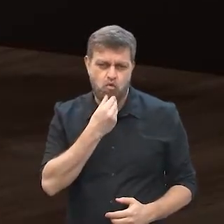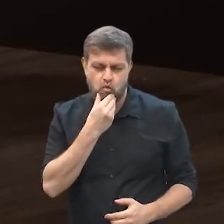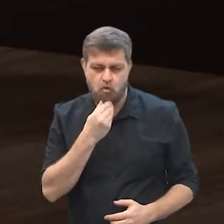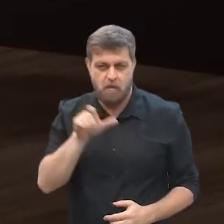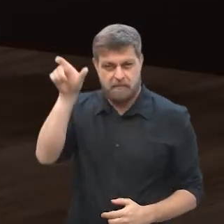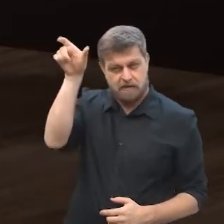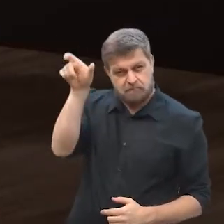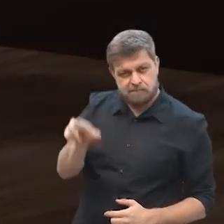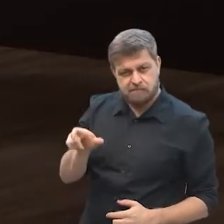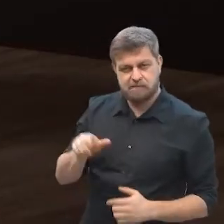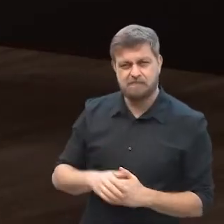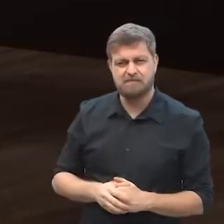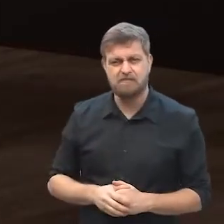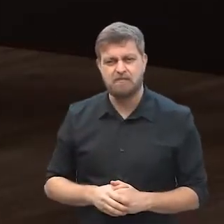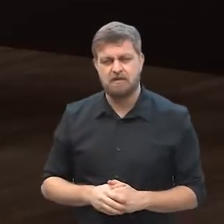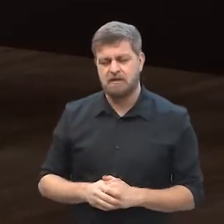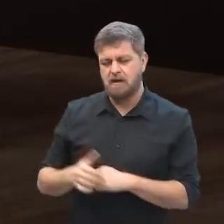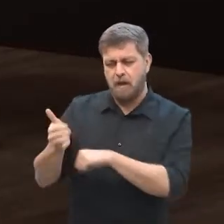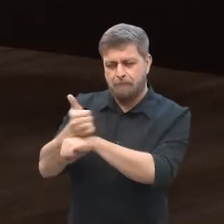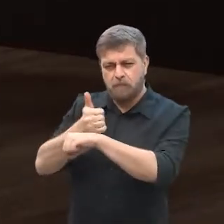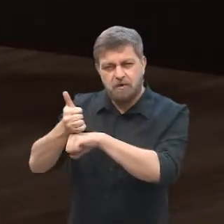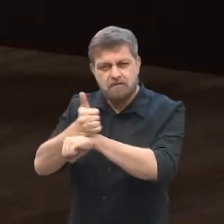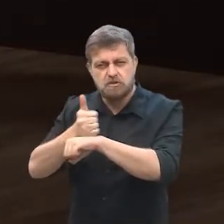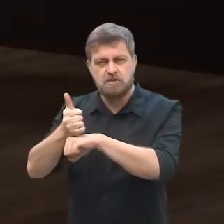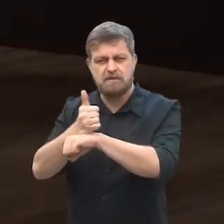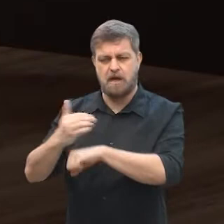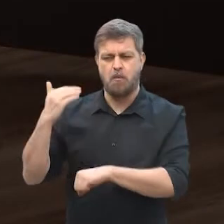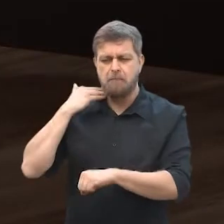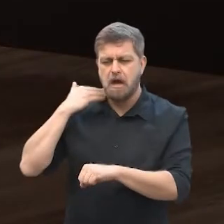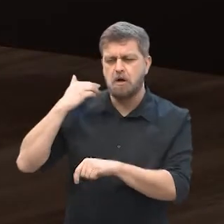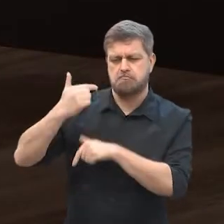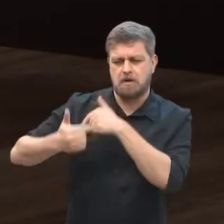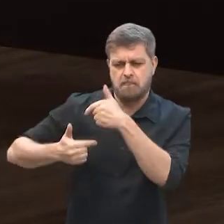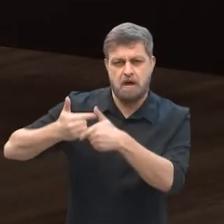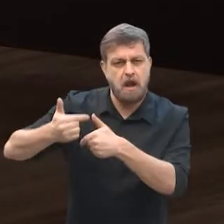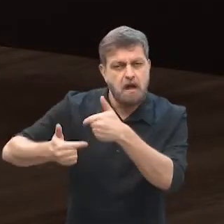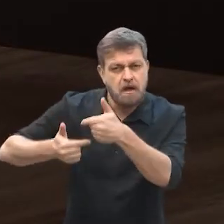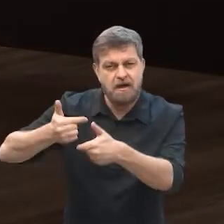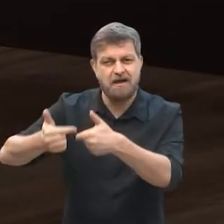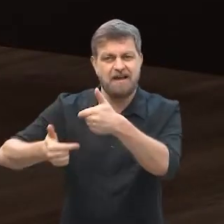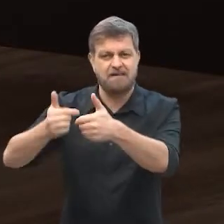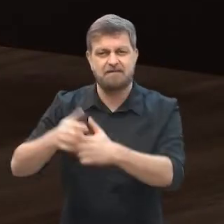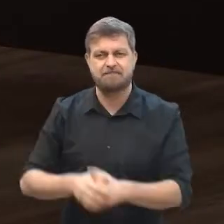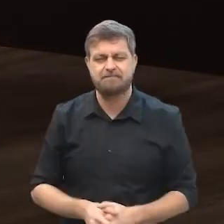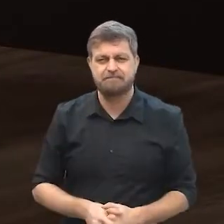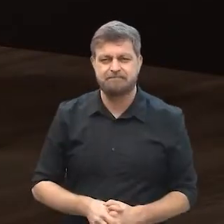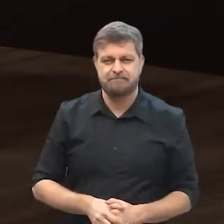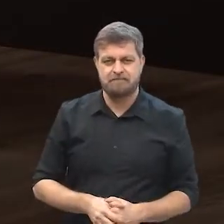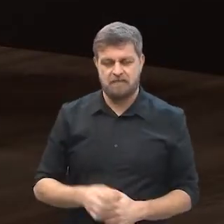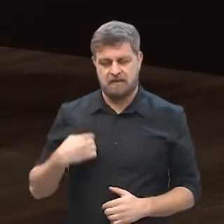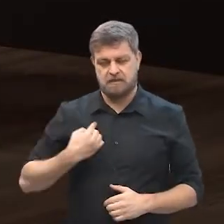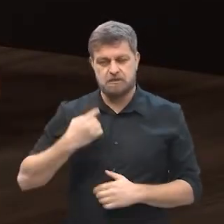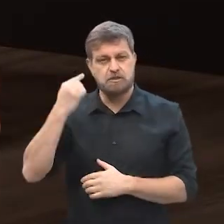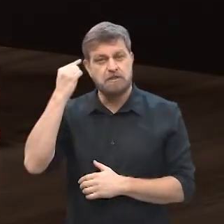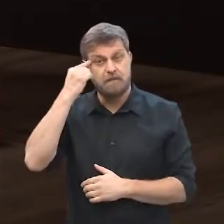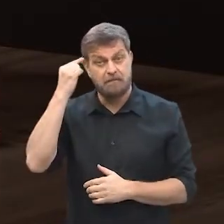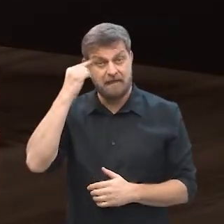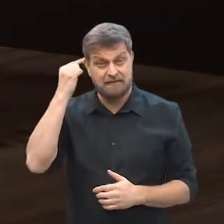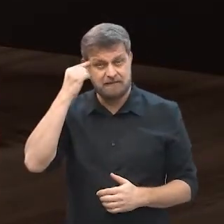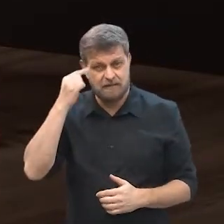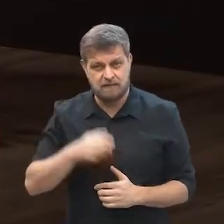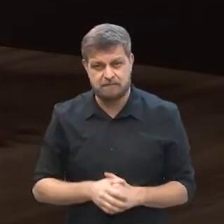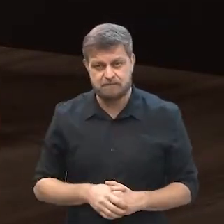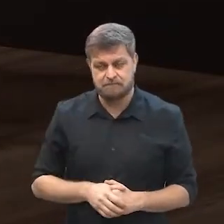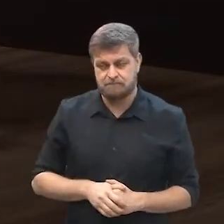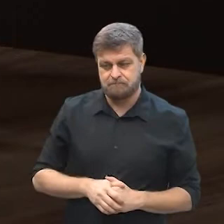que tinha uma carreira, tinha uma vida, digamos que do ponto de vista